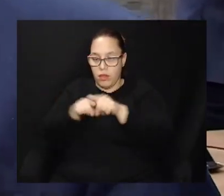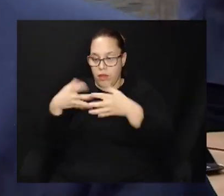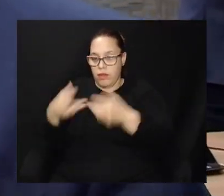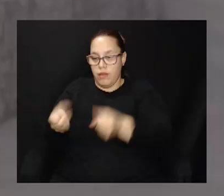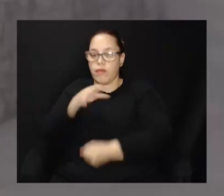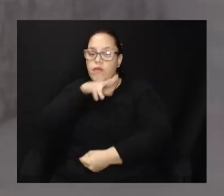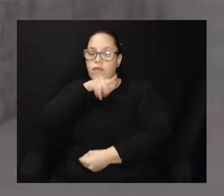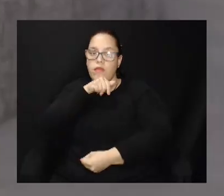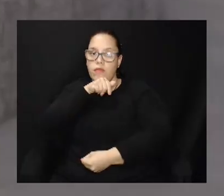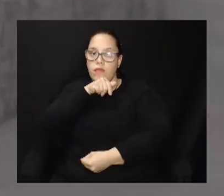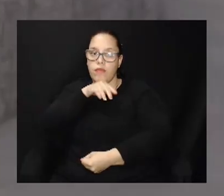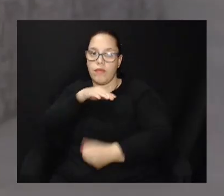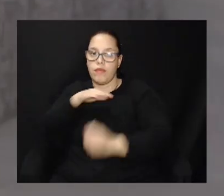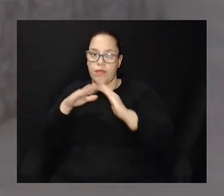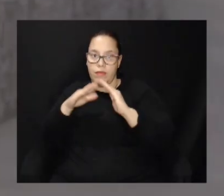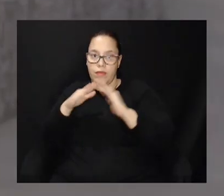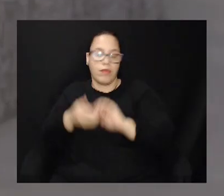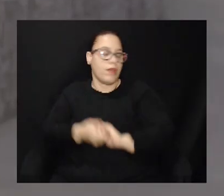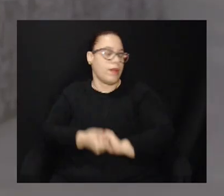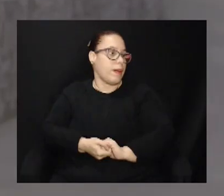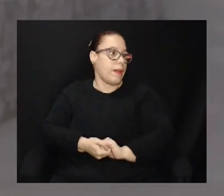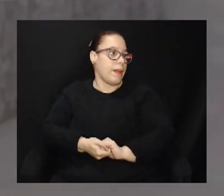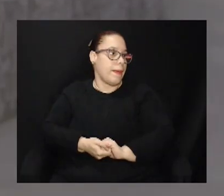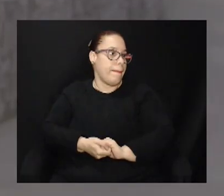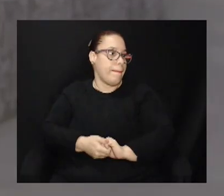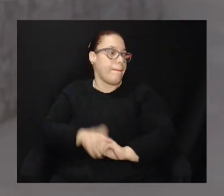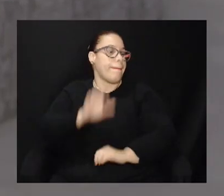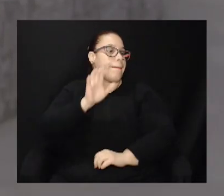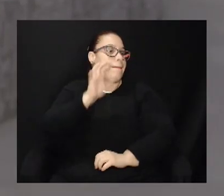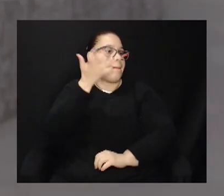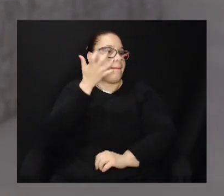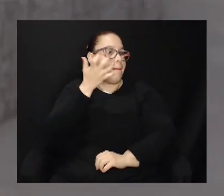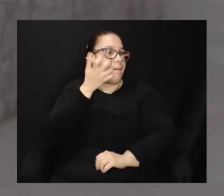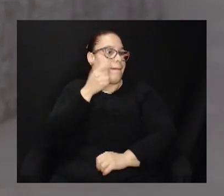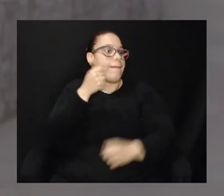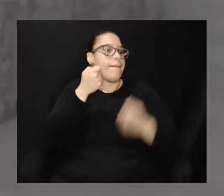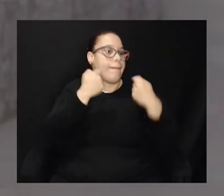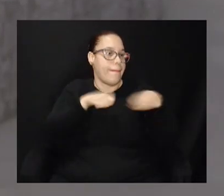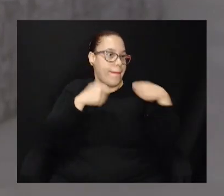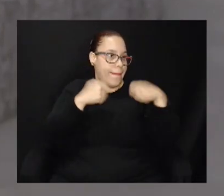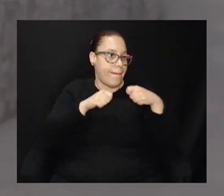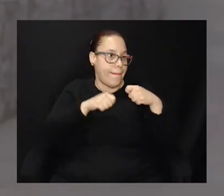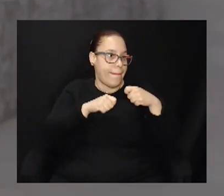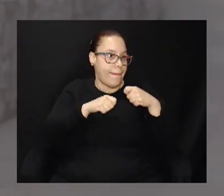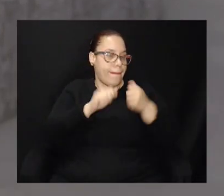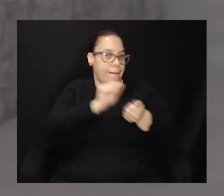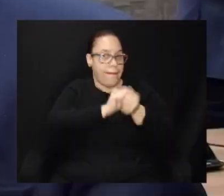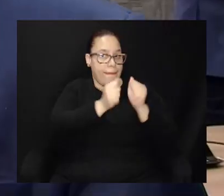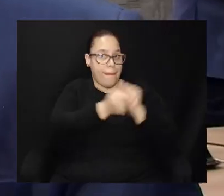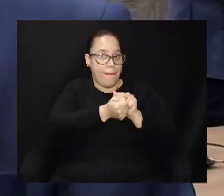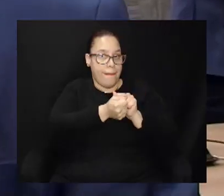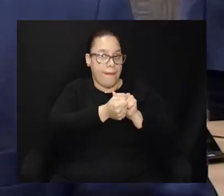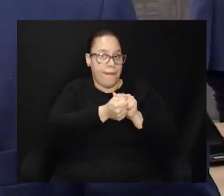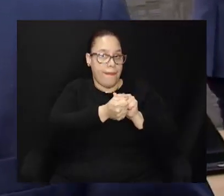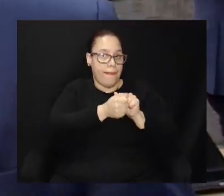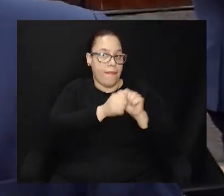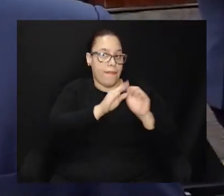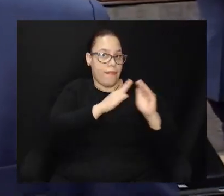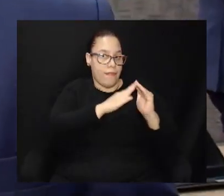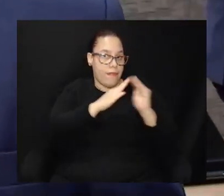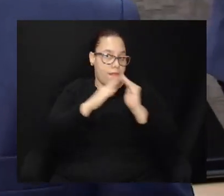moradores de rua. Para que isso aconteça, será necessário uma adaptação dos abrigos. Isso, teria